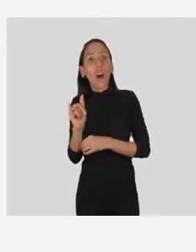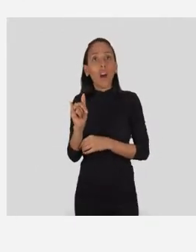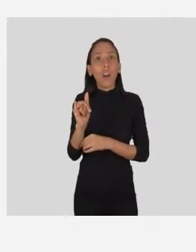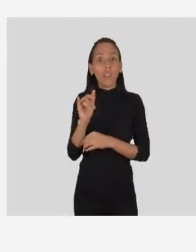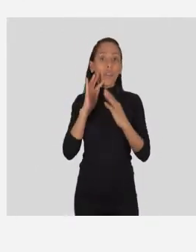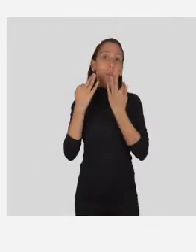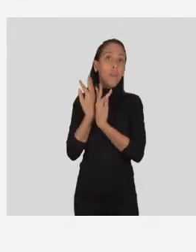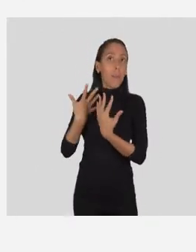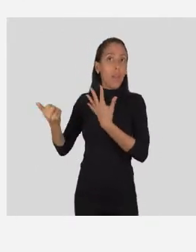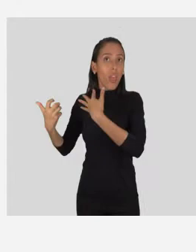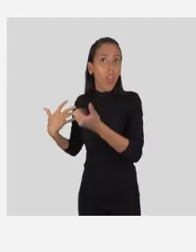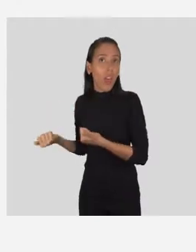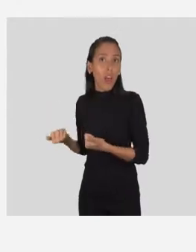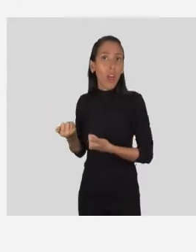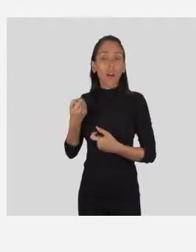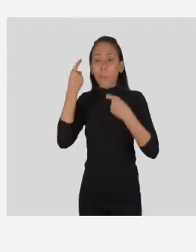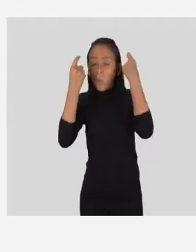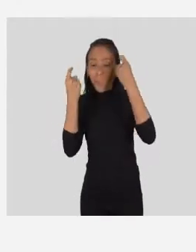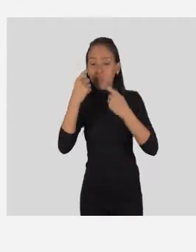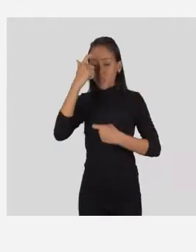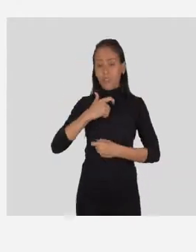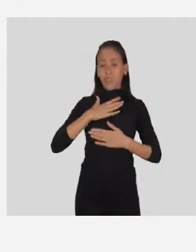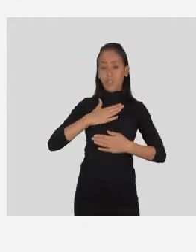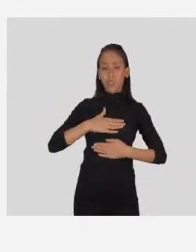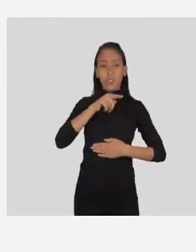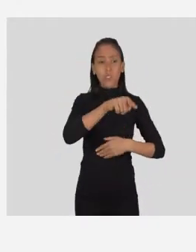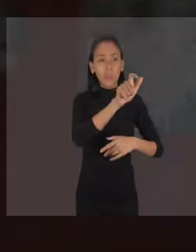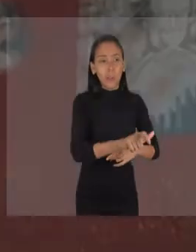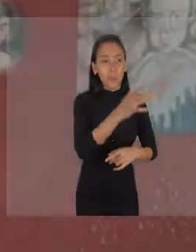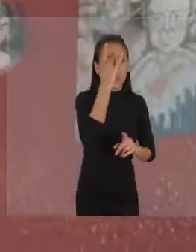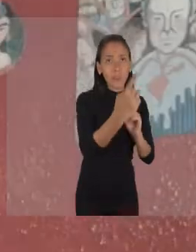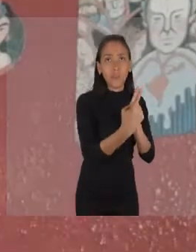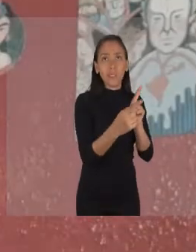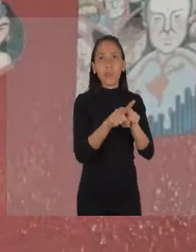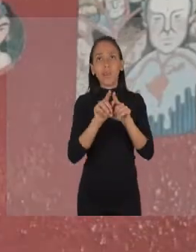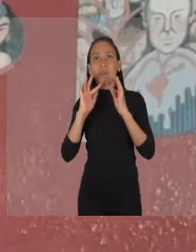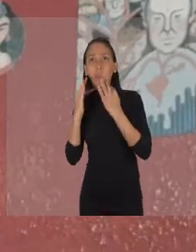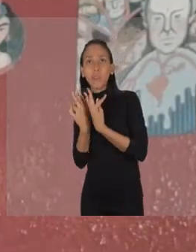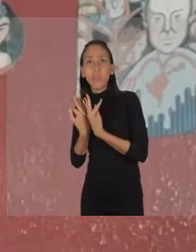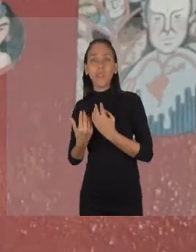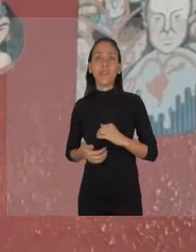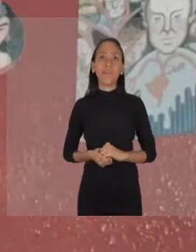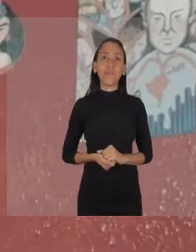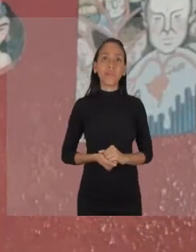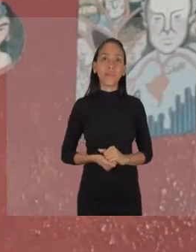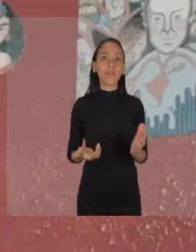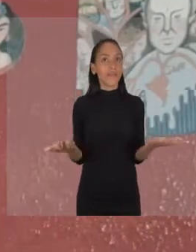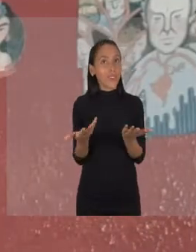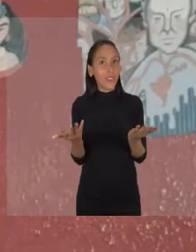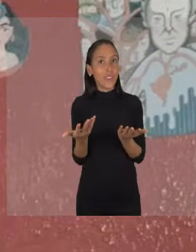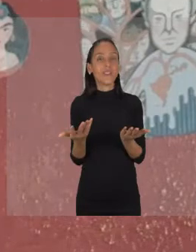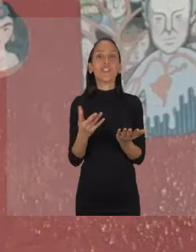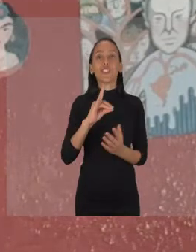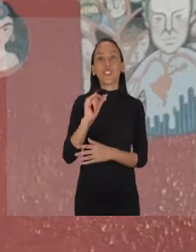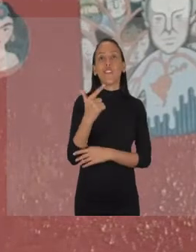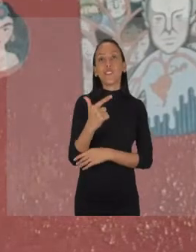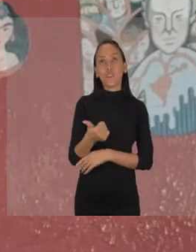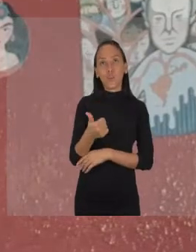sua família toda a preocupação, você paciente, você família. Então, pessoal, hoje é dia 21 de